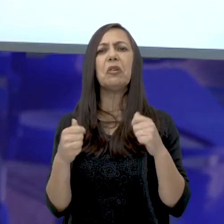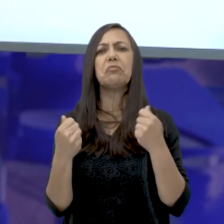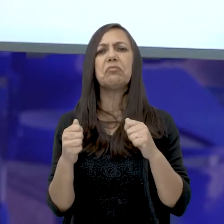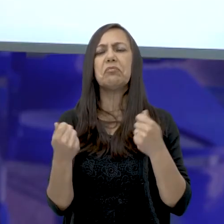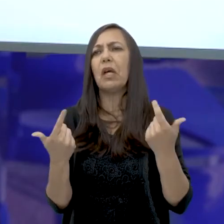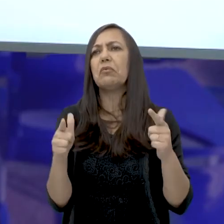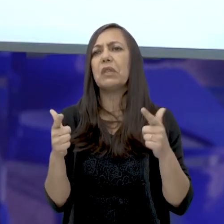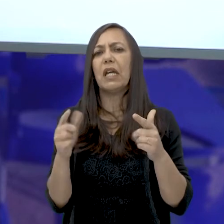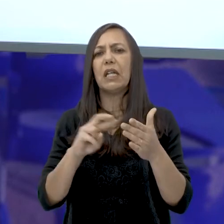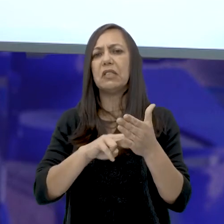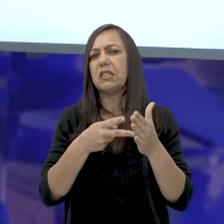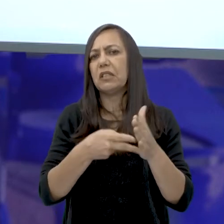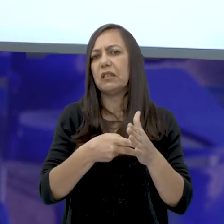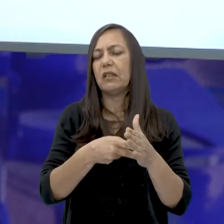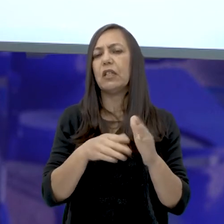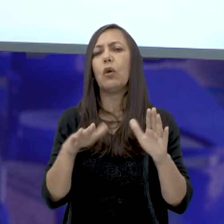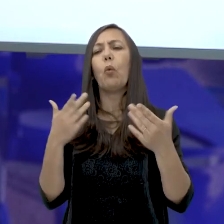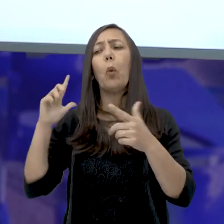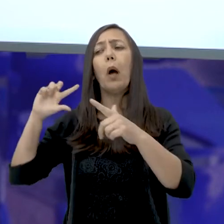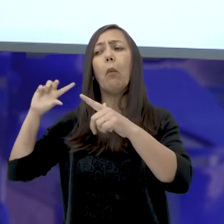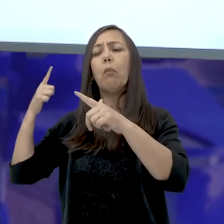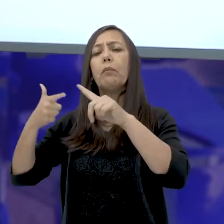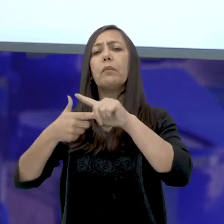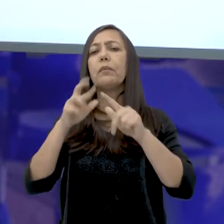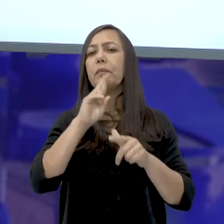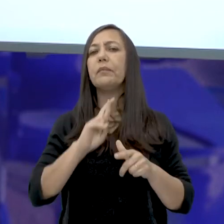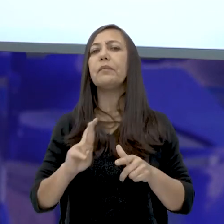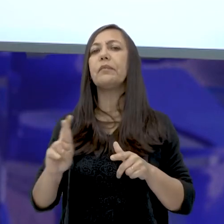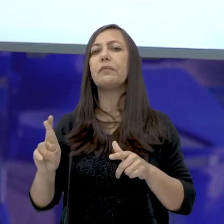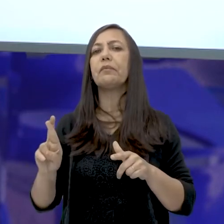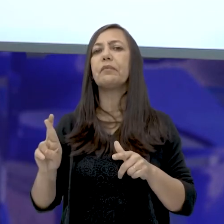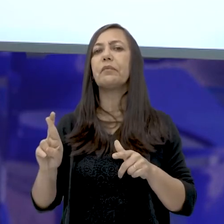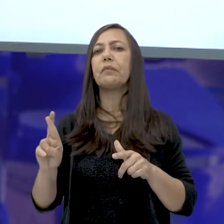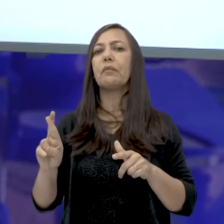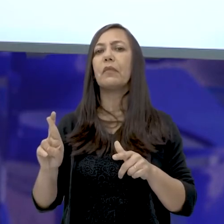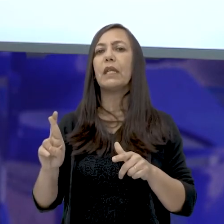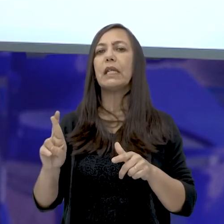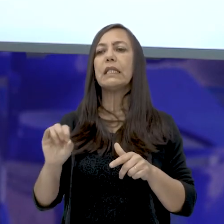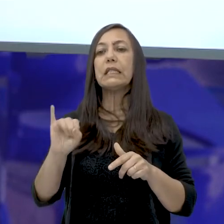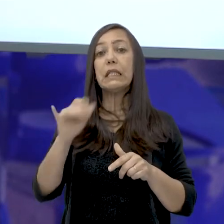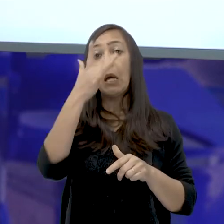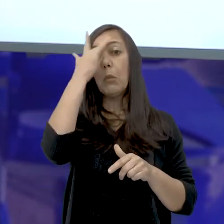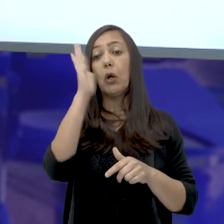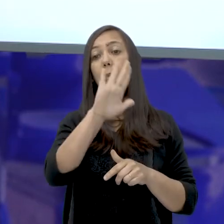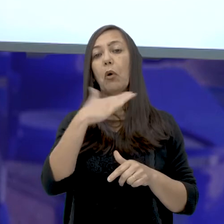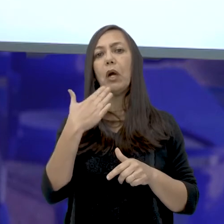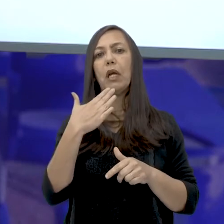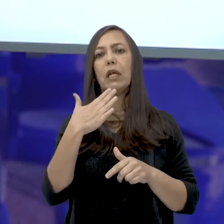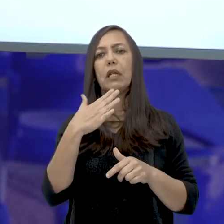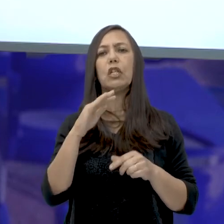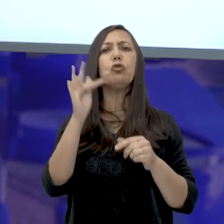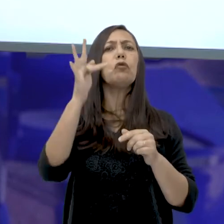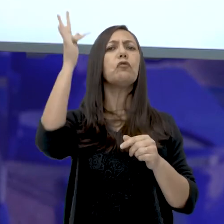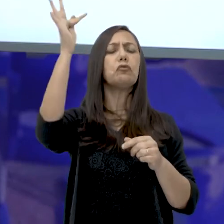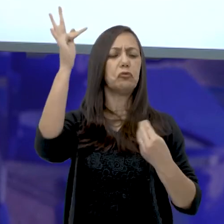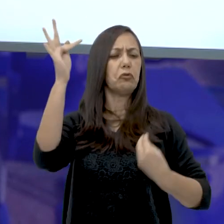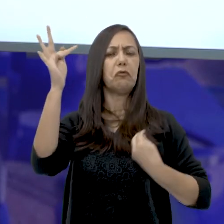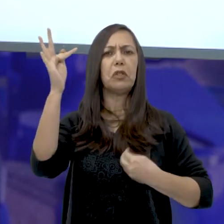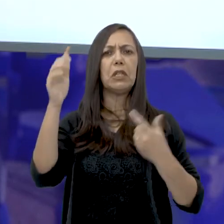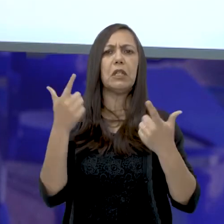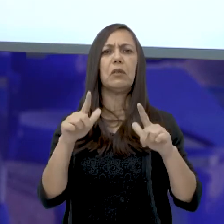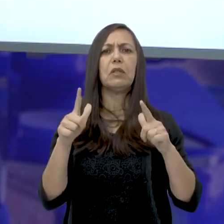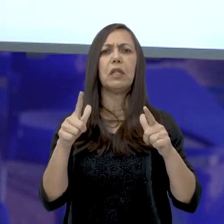doutrina a partir do preceito de renascimento? Temos aí o budismo, certo? A nona